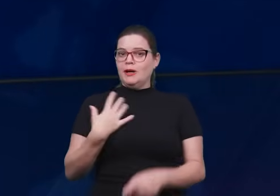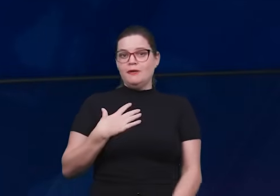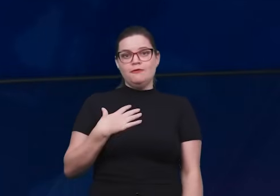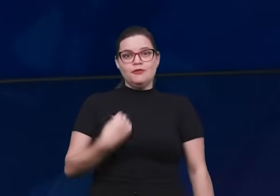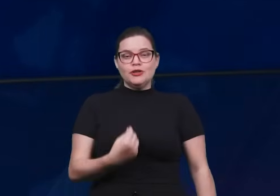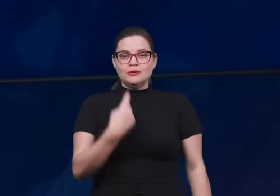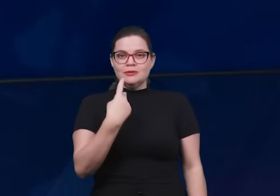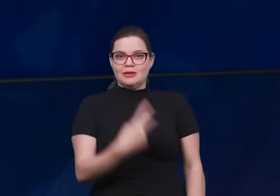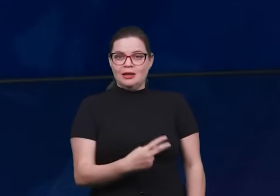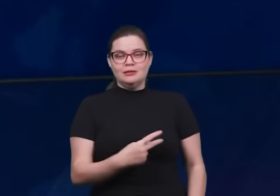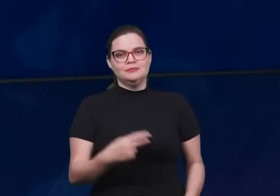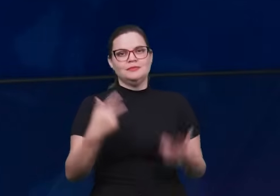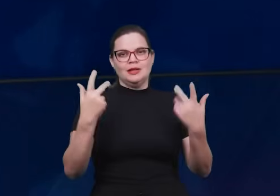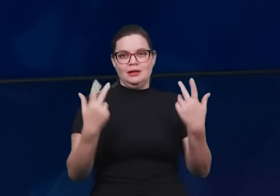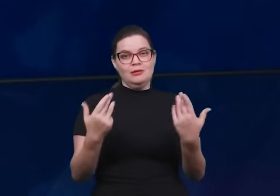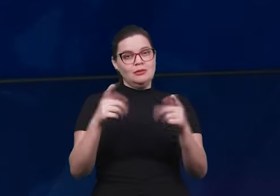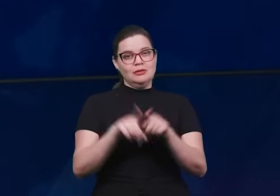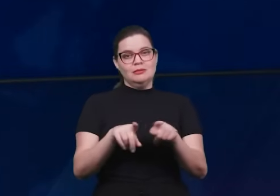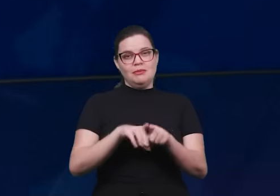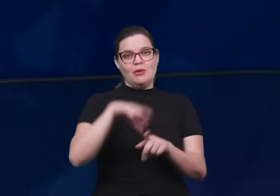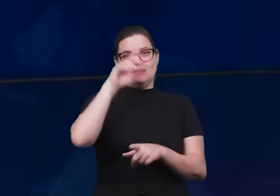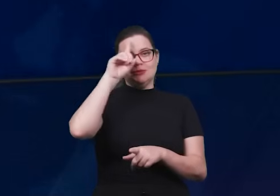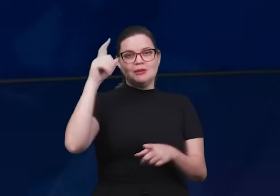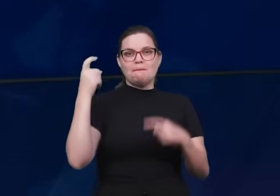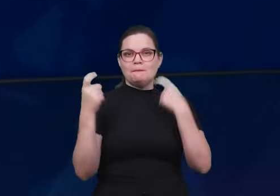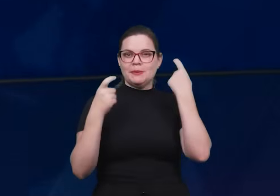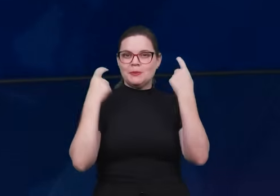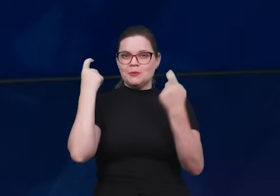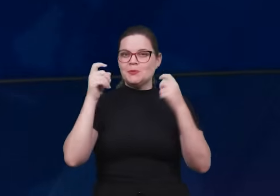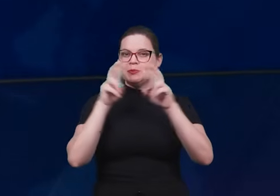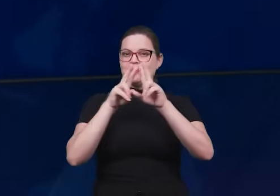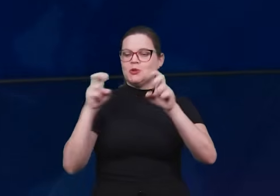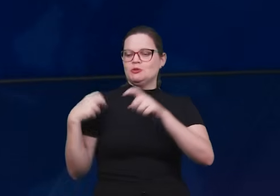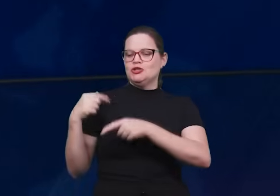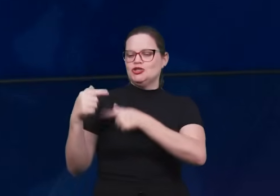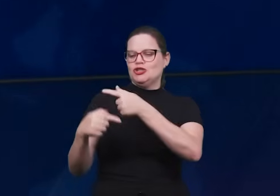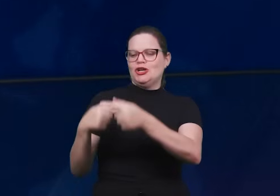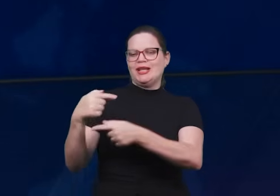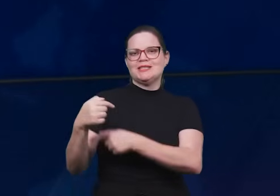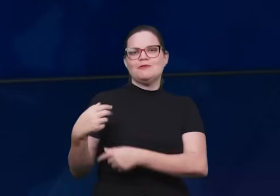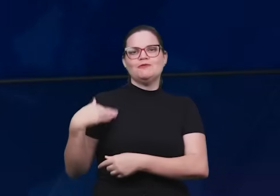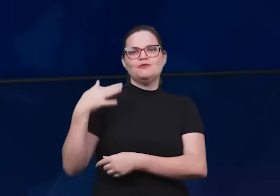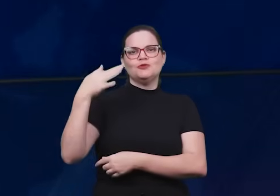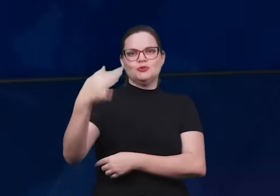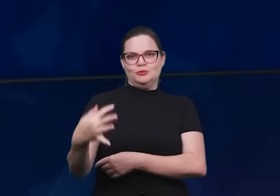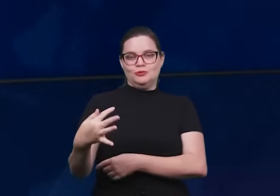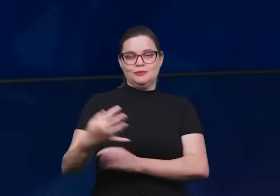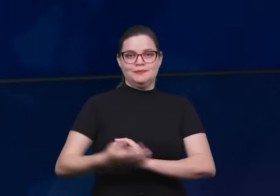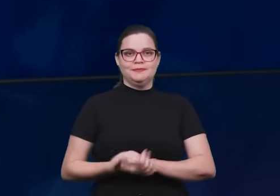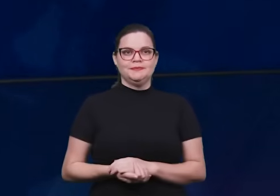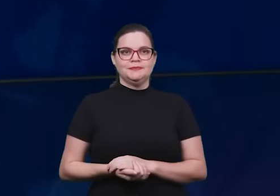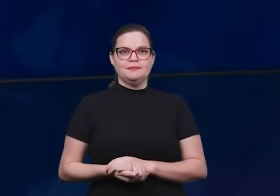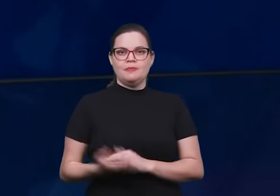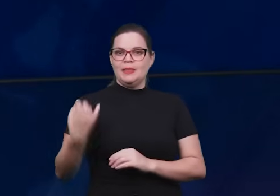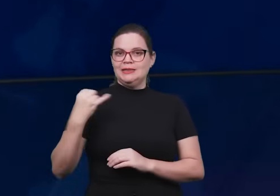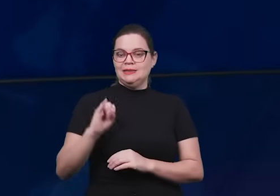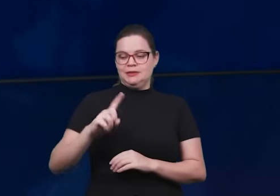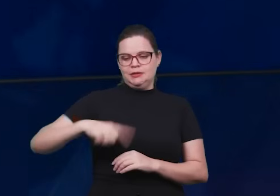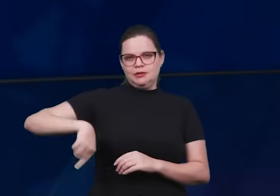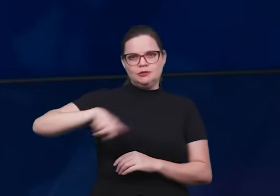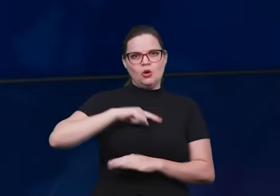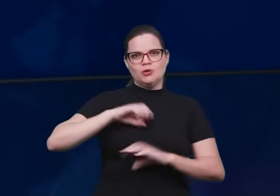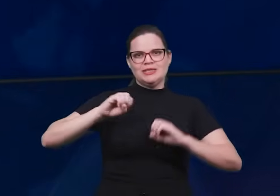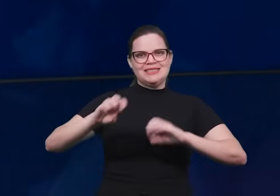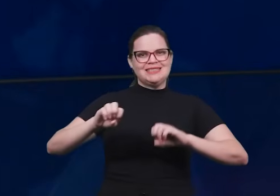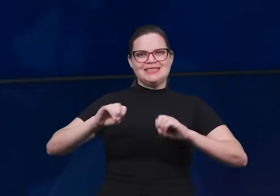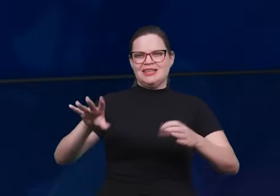Olha, Deus se preocupa com isso em relação às futuras gerações do seu povo. A falta de transmissão